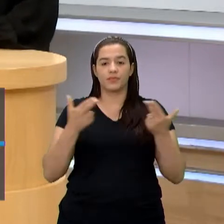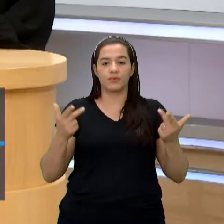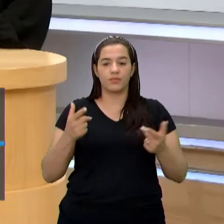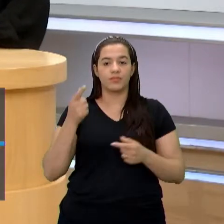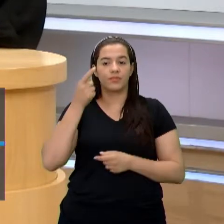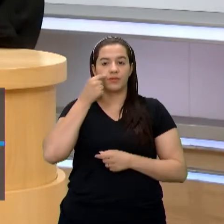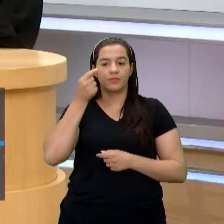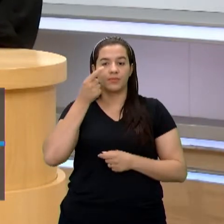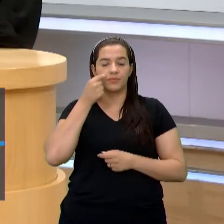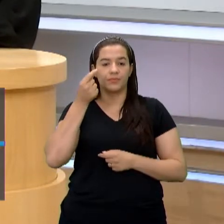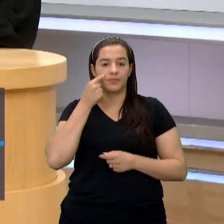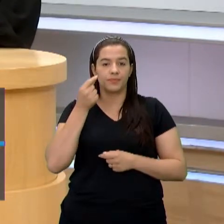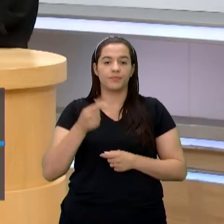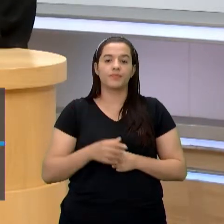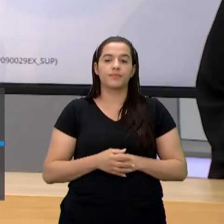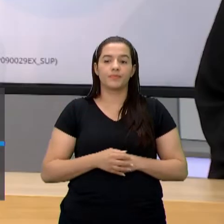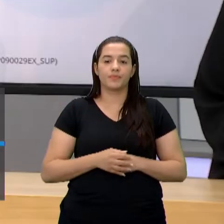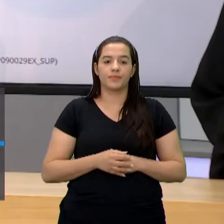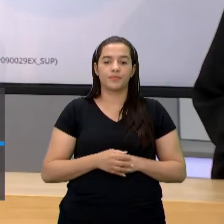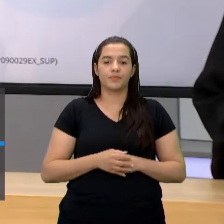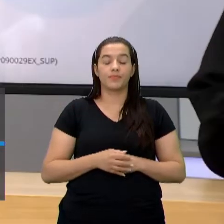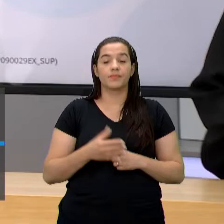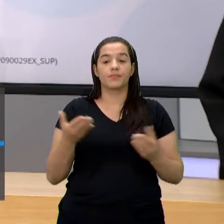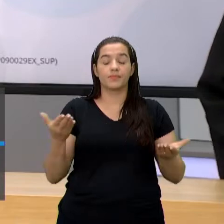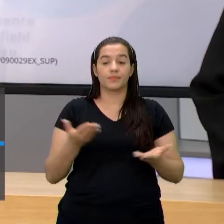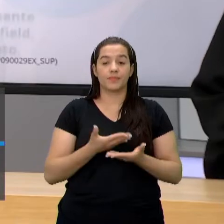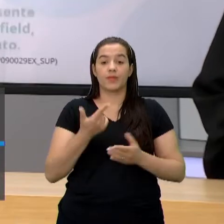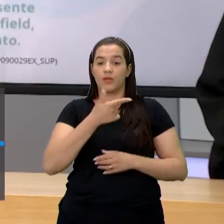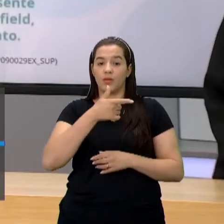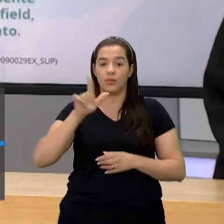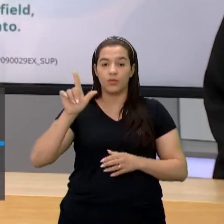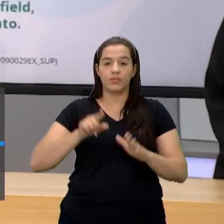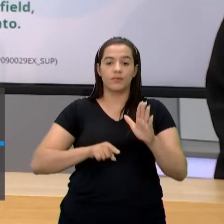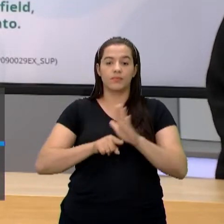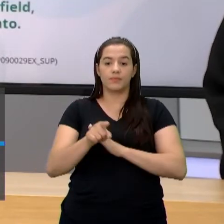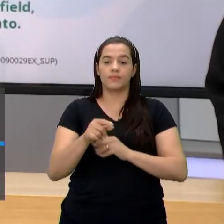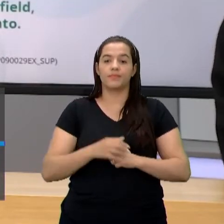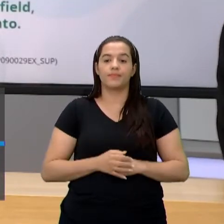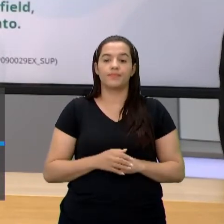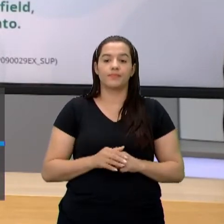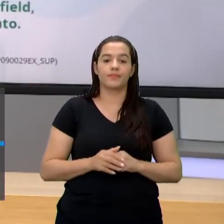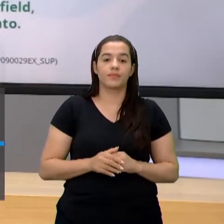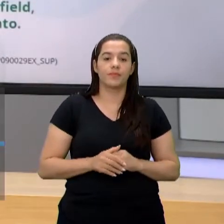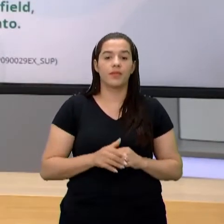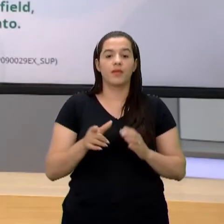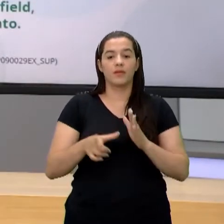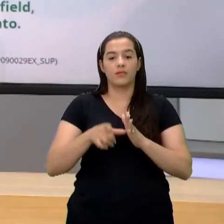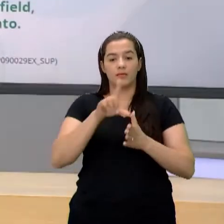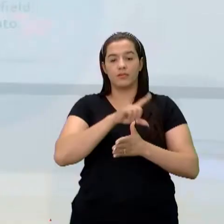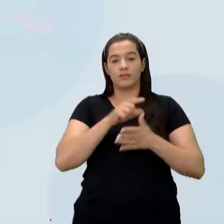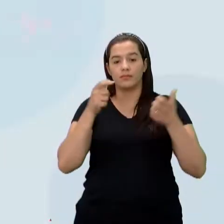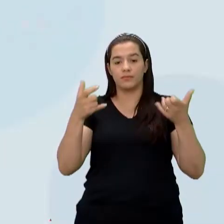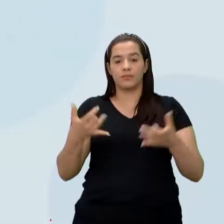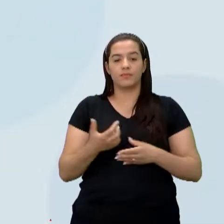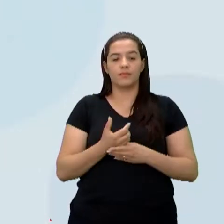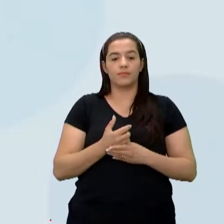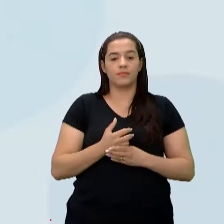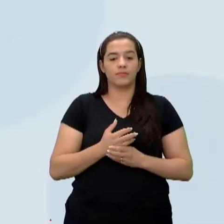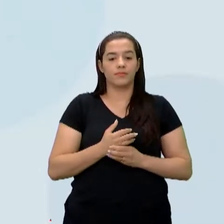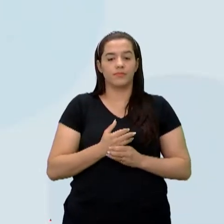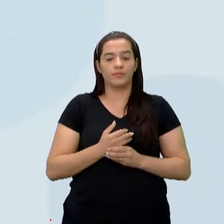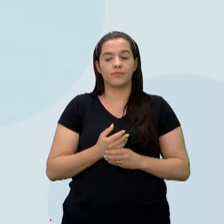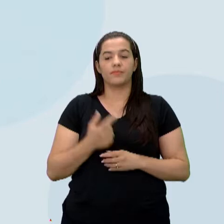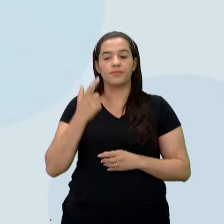Garfield. Do Garfield. Muito bem. Vamos lá, então, para a próxima questão. Ah, antes tem o comentário, né, da correção. Sim, vamos